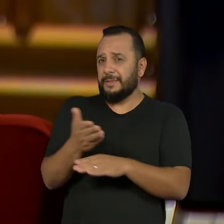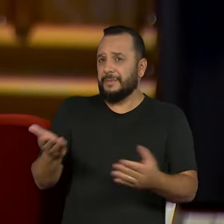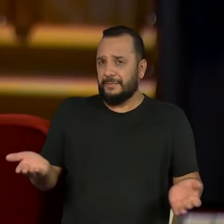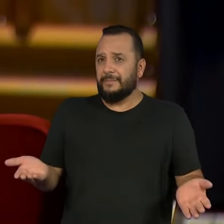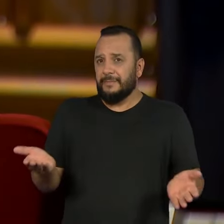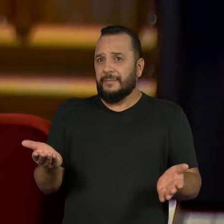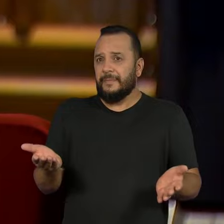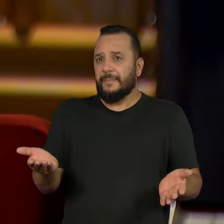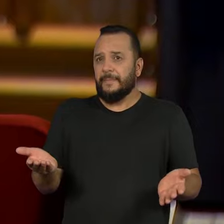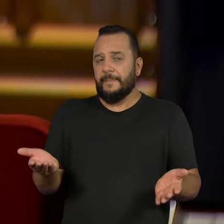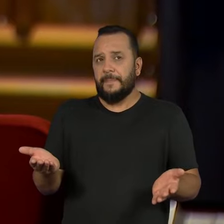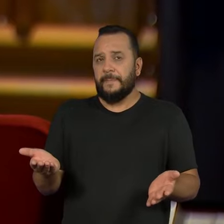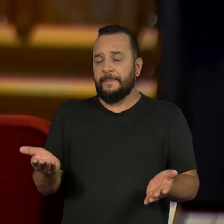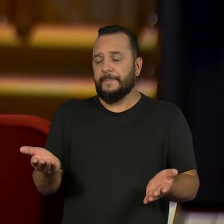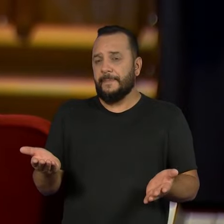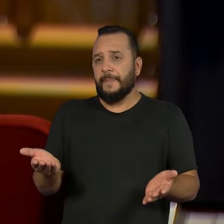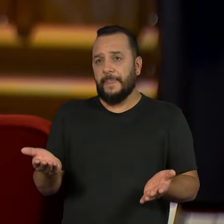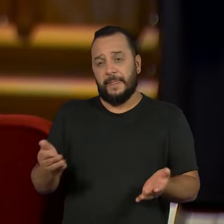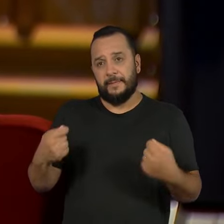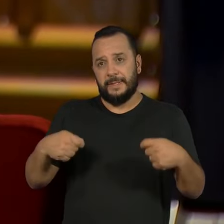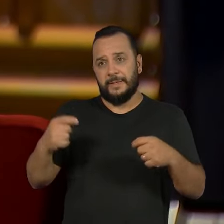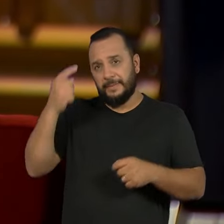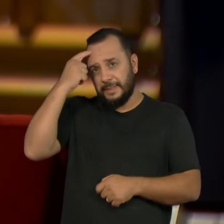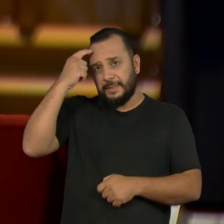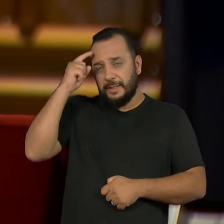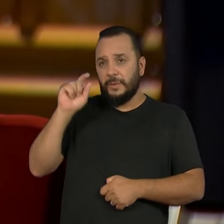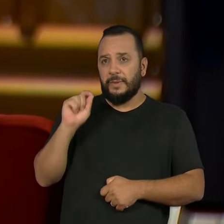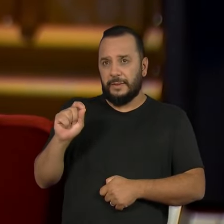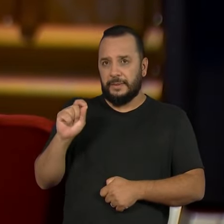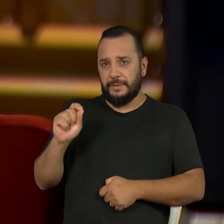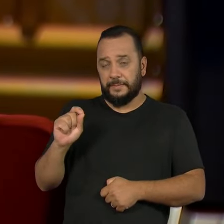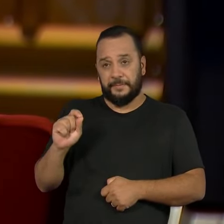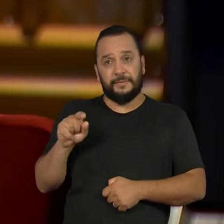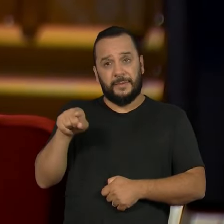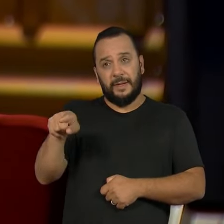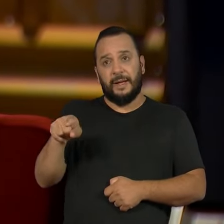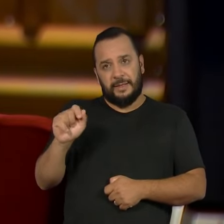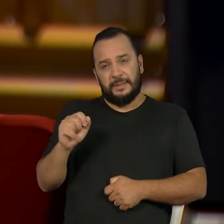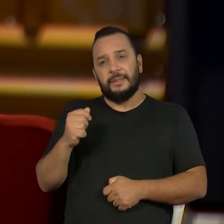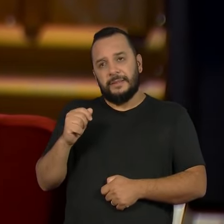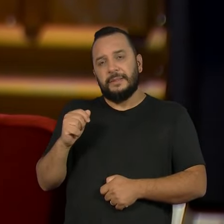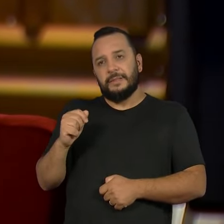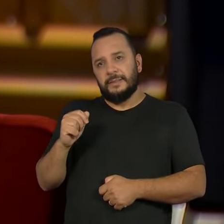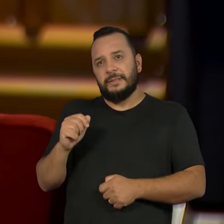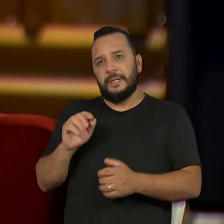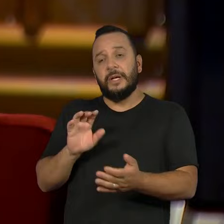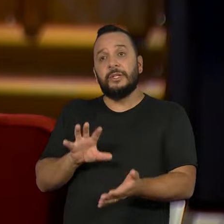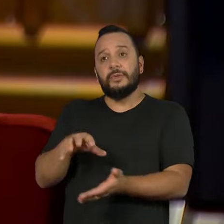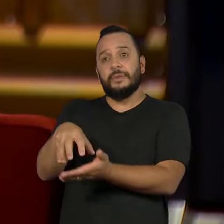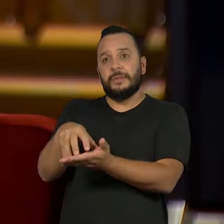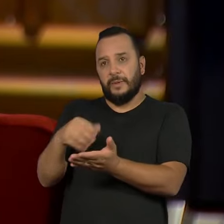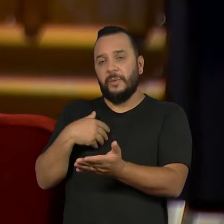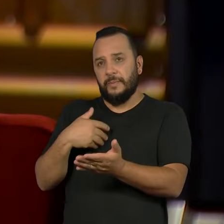participação a gente precisa considerar que essa organização para passar pelo filtro do sistema eleitoral brasileiro